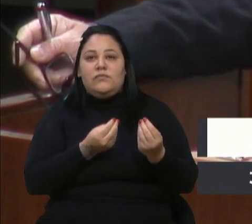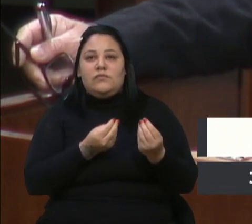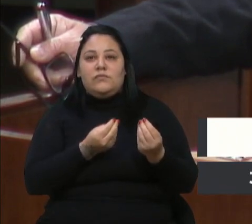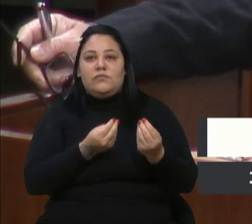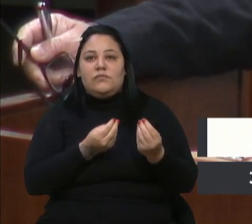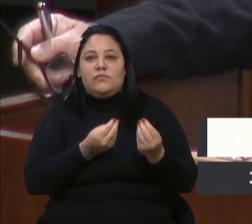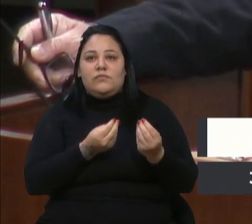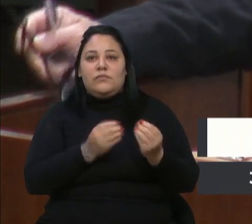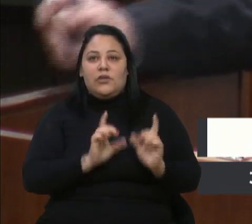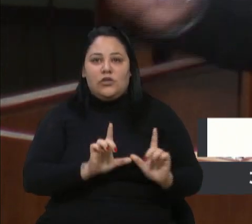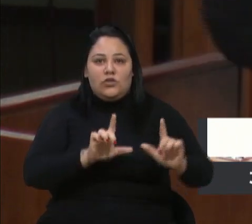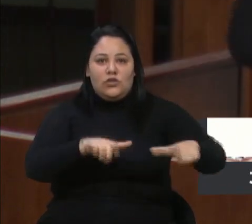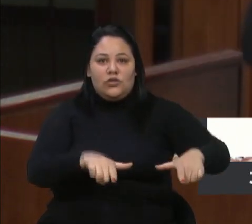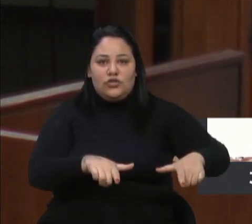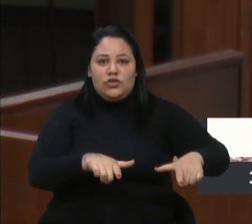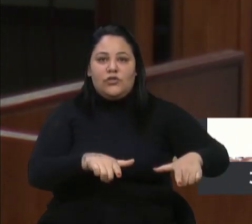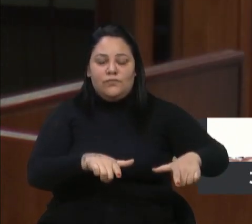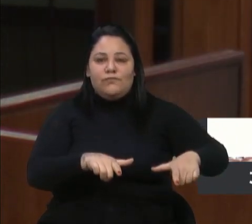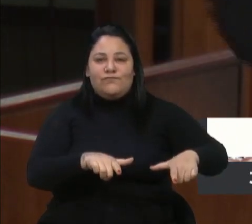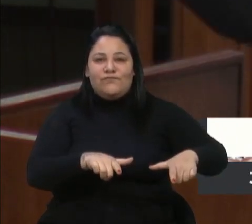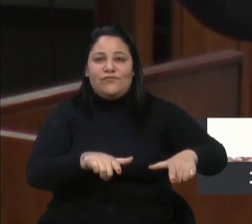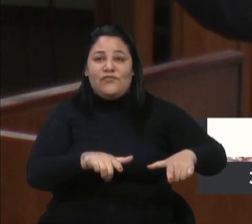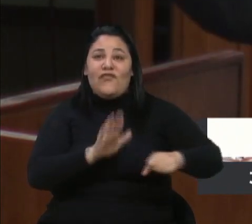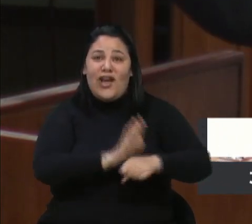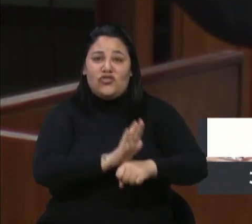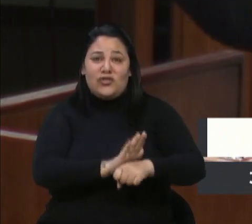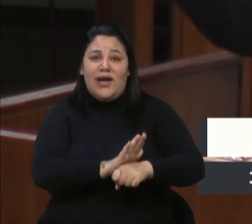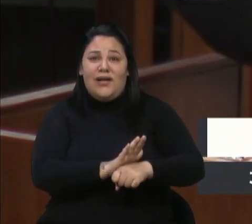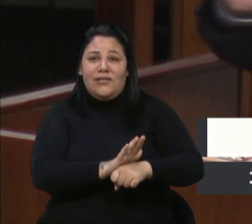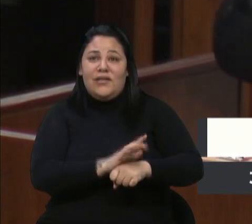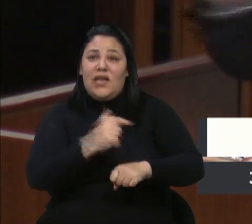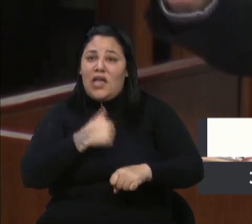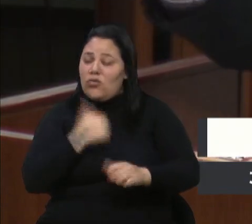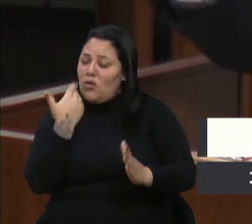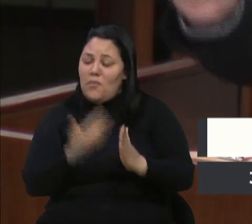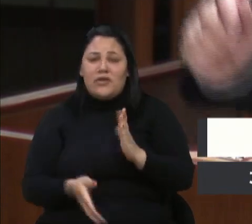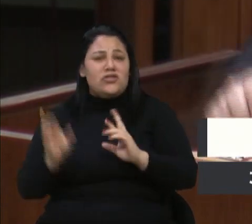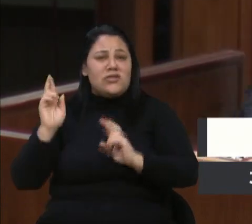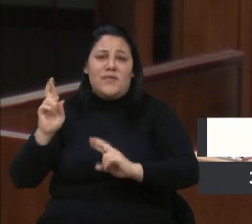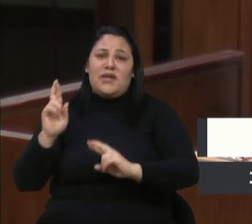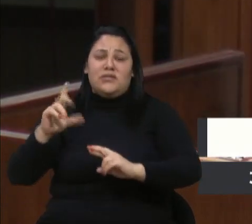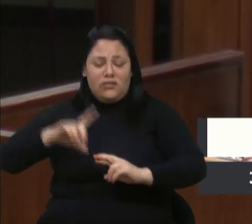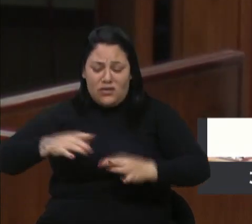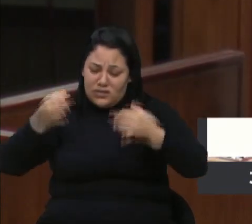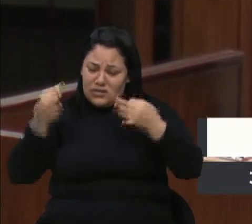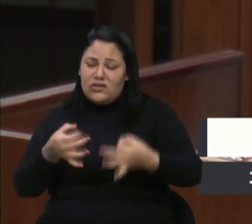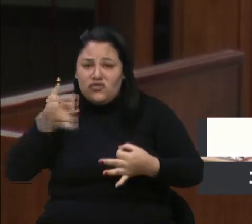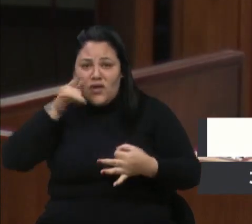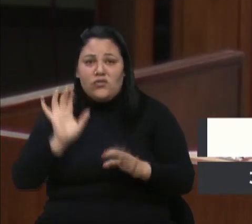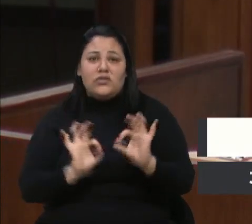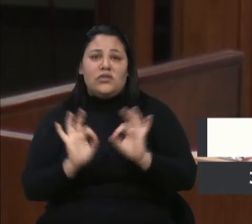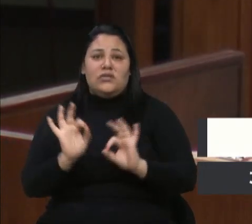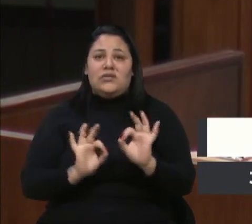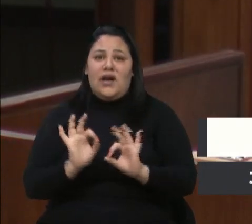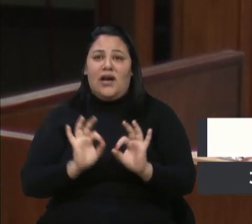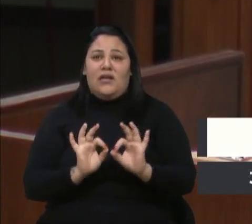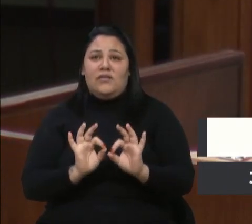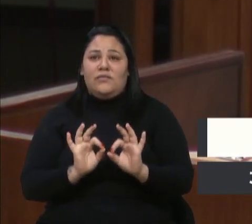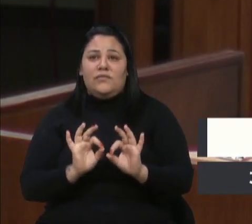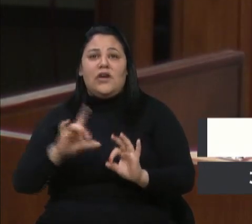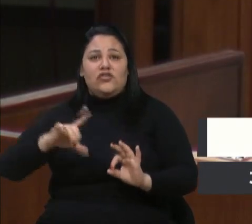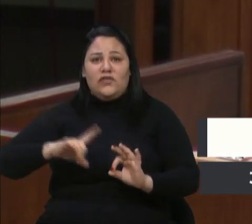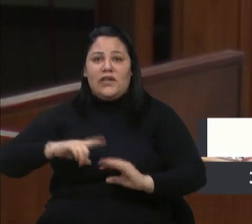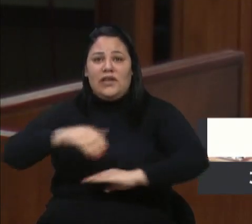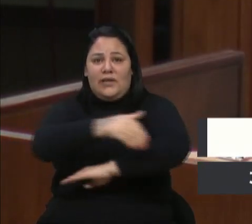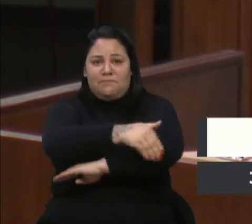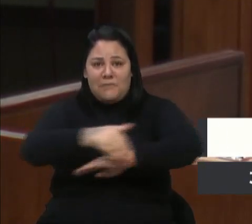Garbim e vai desafogar muito aquela... Eu não perdi a esperança, eu tenho certeza que nós um dia ainda vamos ter a Demétrio